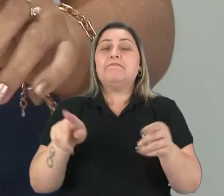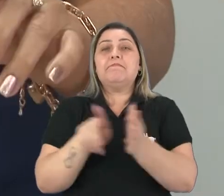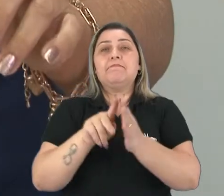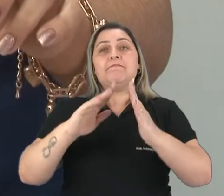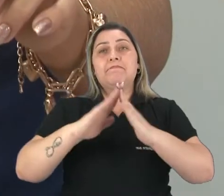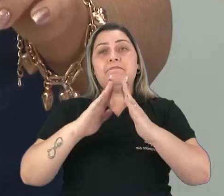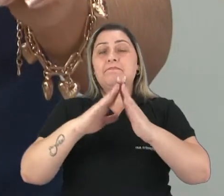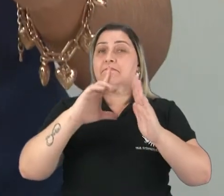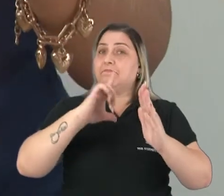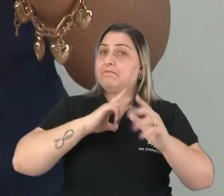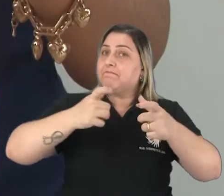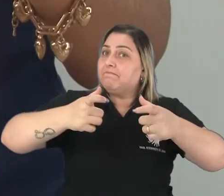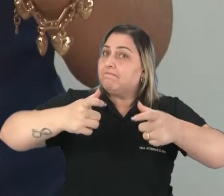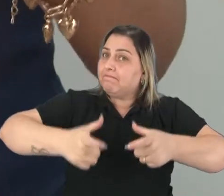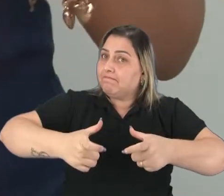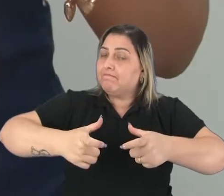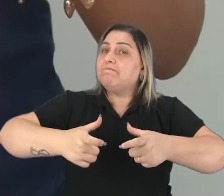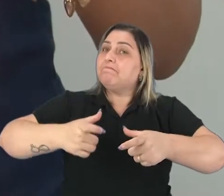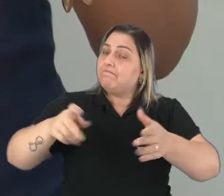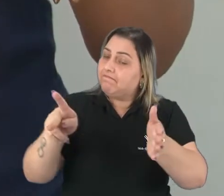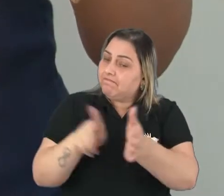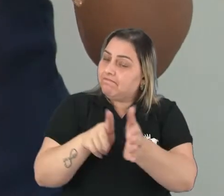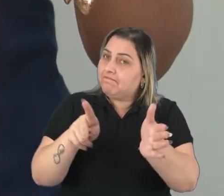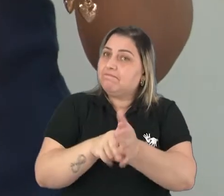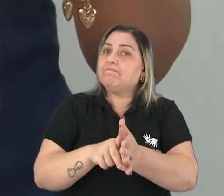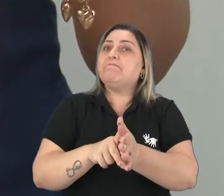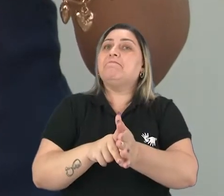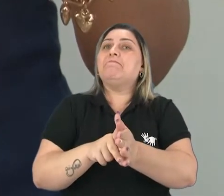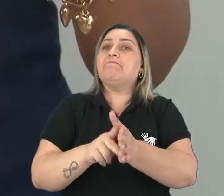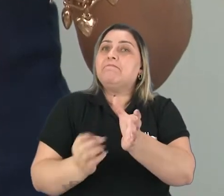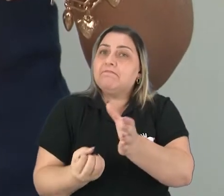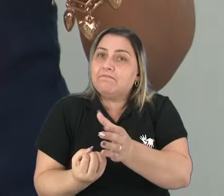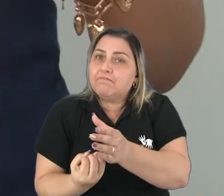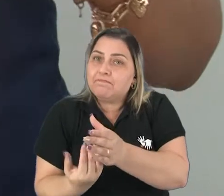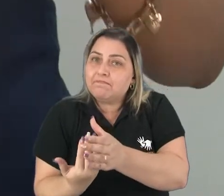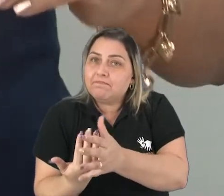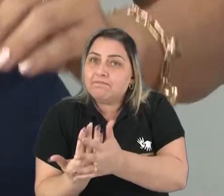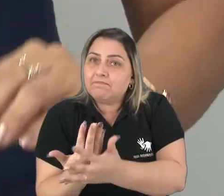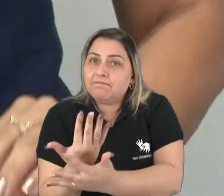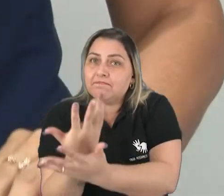casa, desde que tenha um espaço bem apropriado para que ela possa se desenvolver.